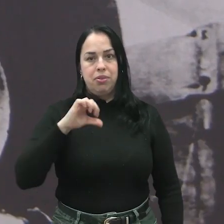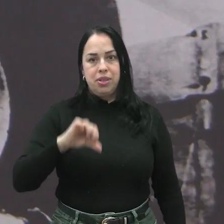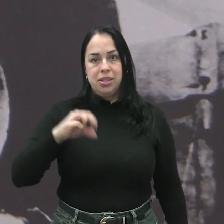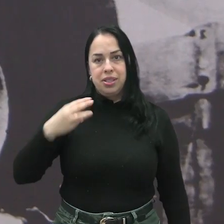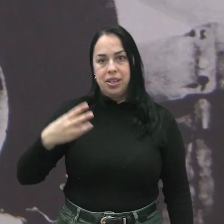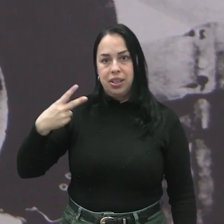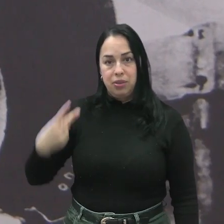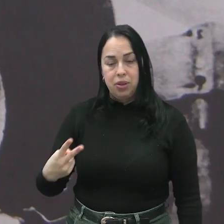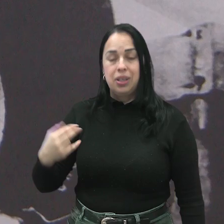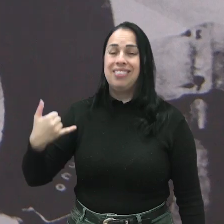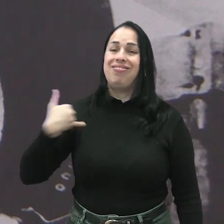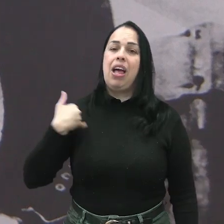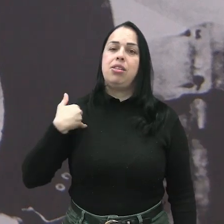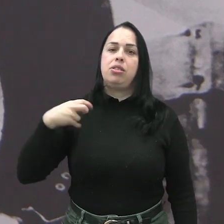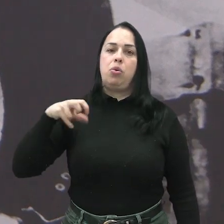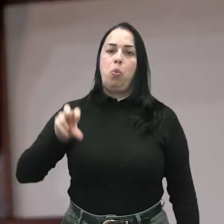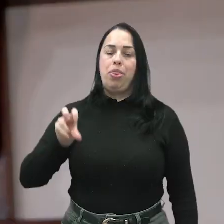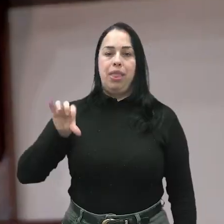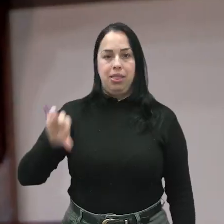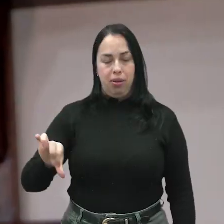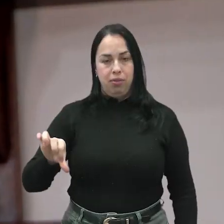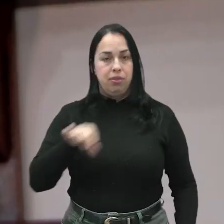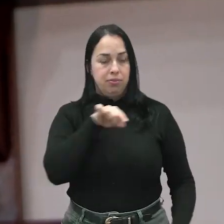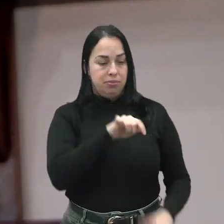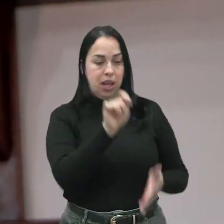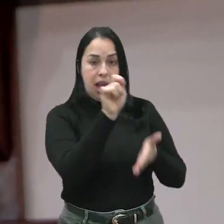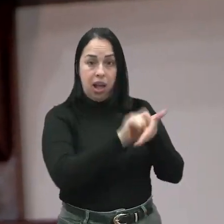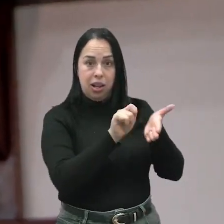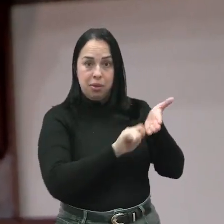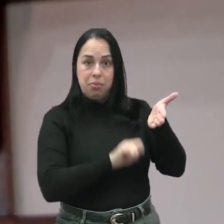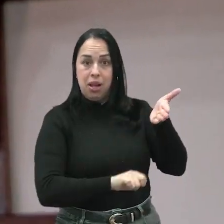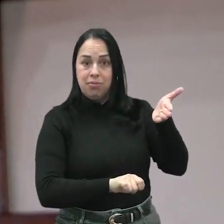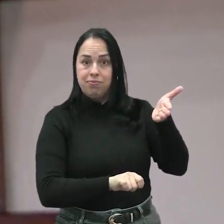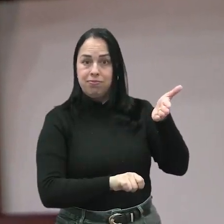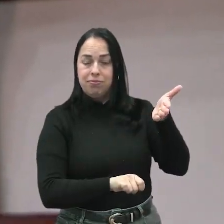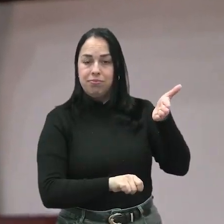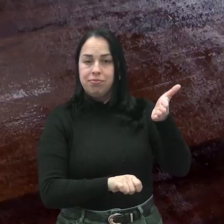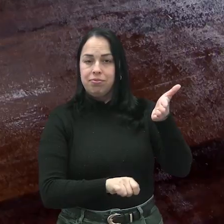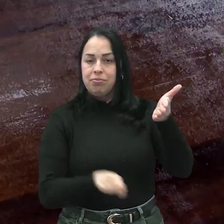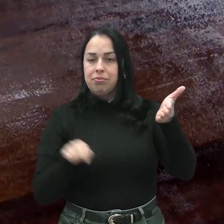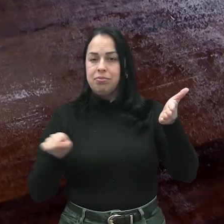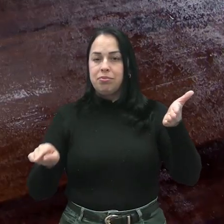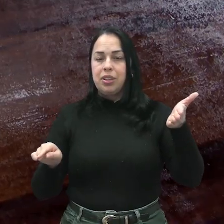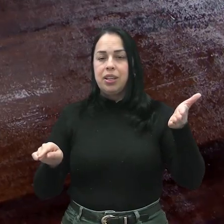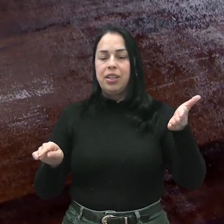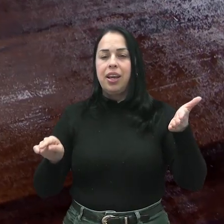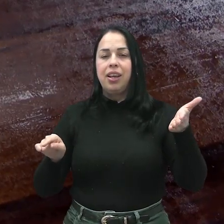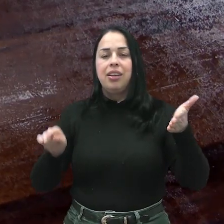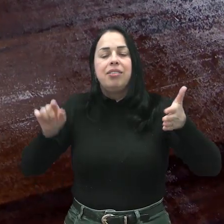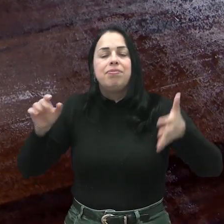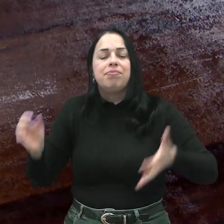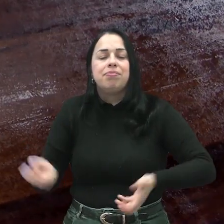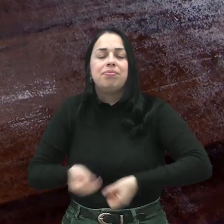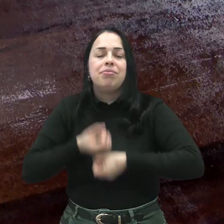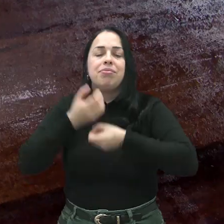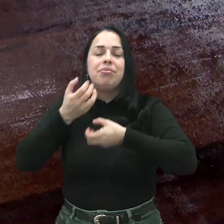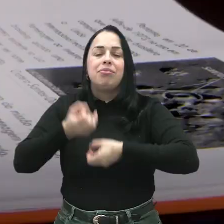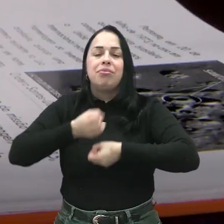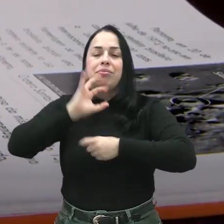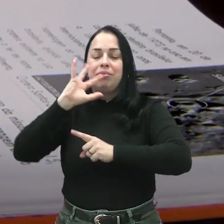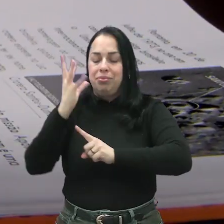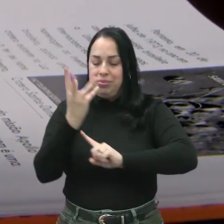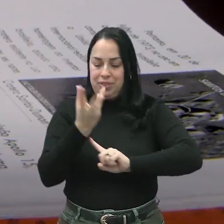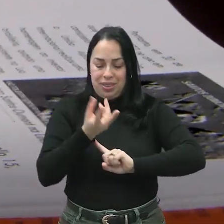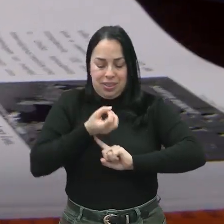1932, aos 59 anos. Como escreveu Maria do Carmo, com a fé dos poetas e